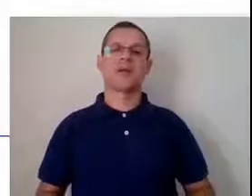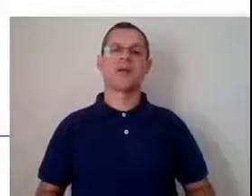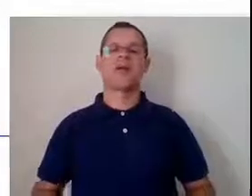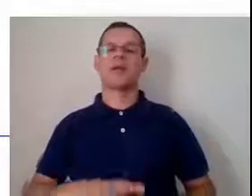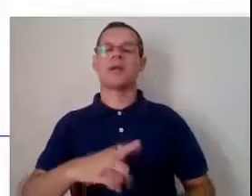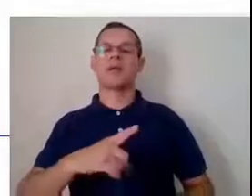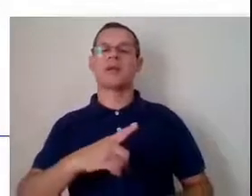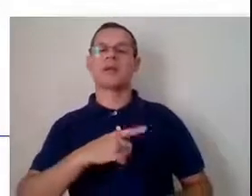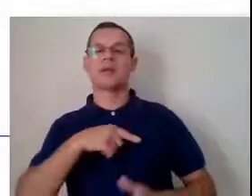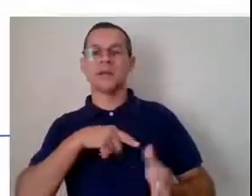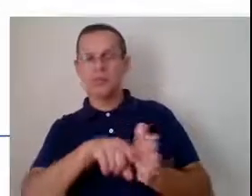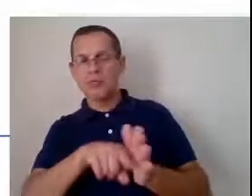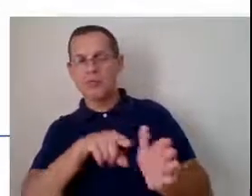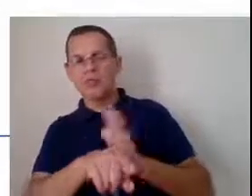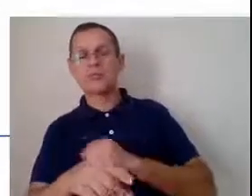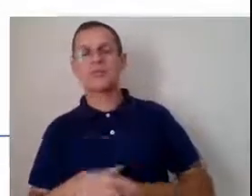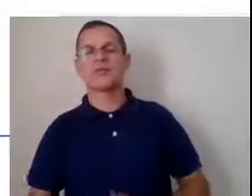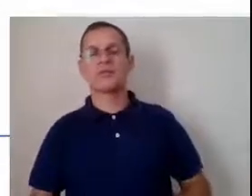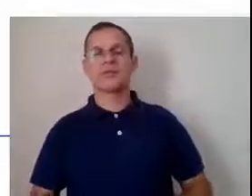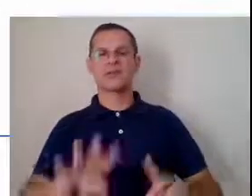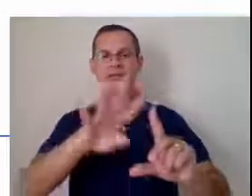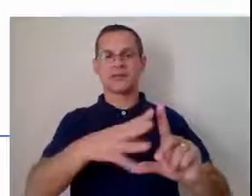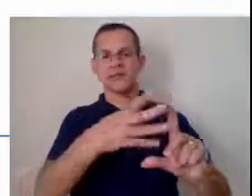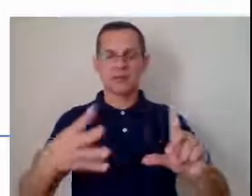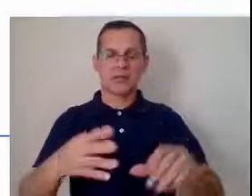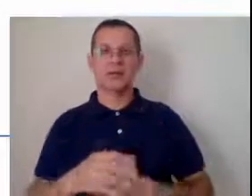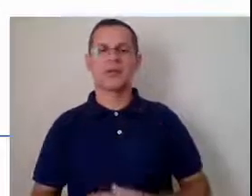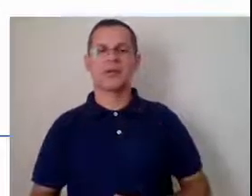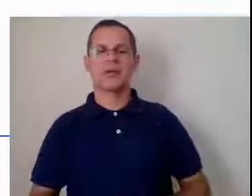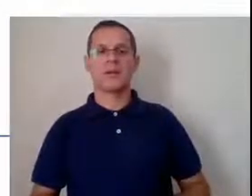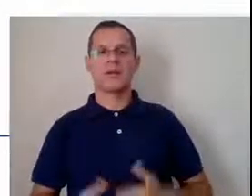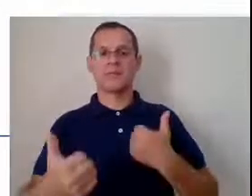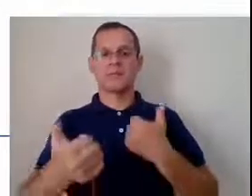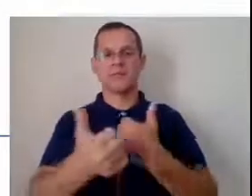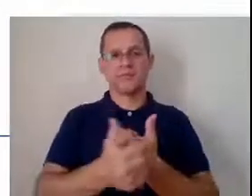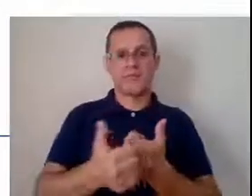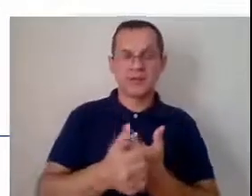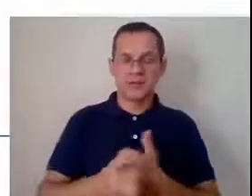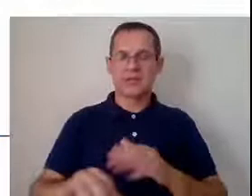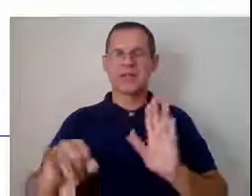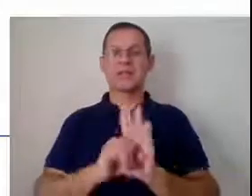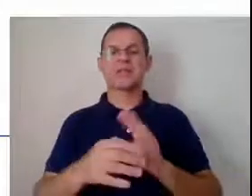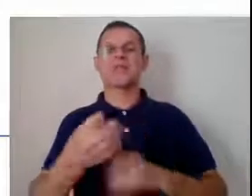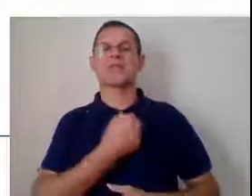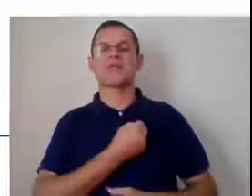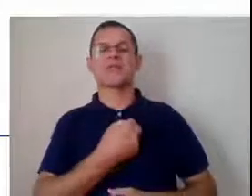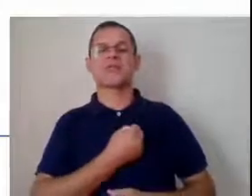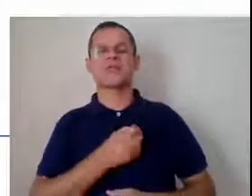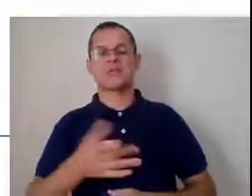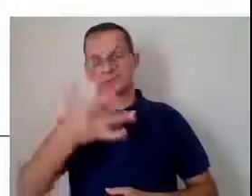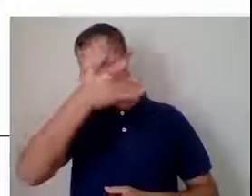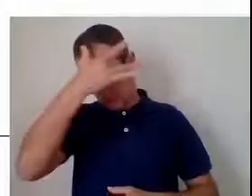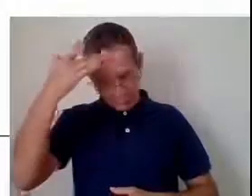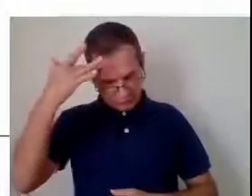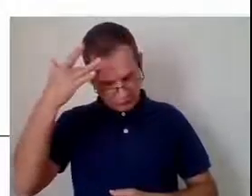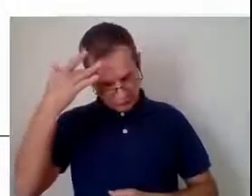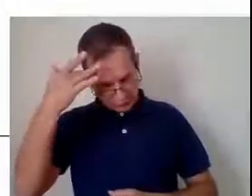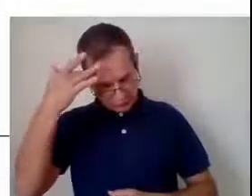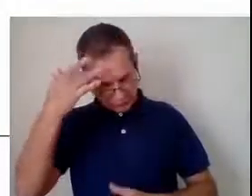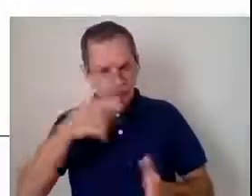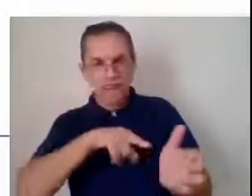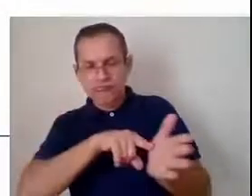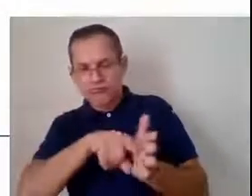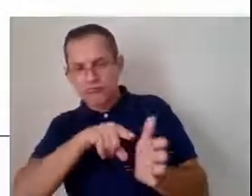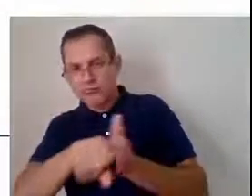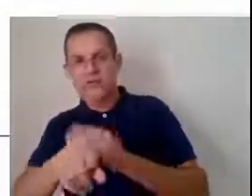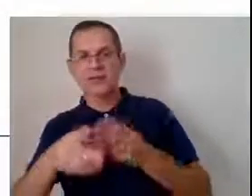Colheram-se os resultados tabelados ao lado, tá? Determina o número de pessoas